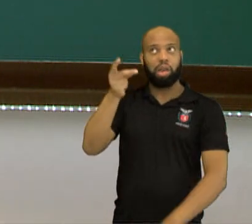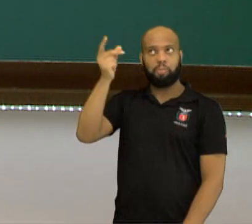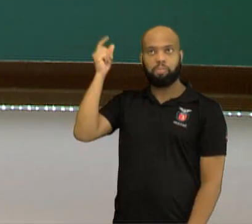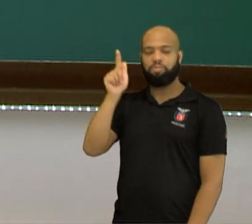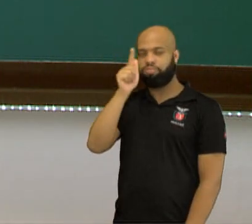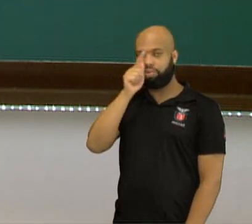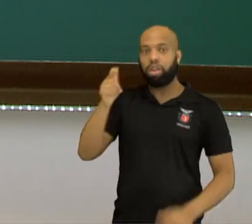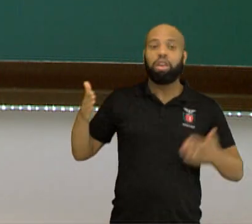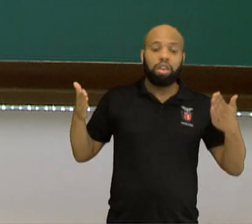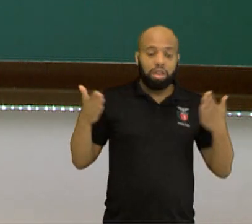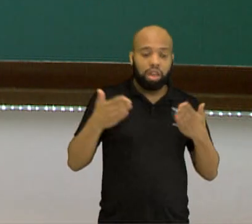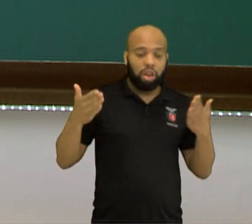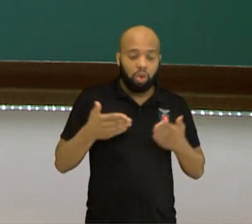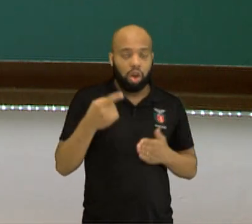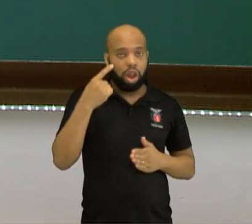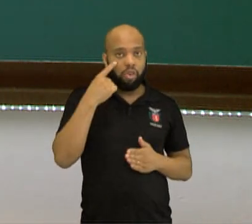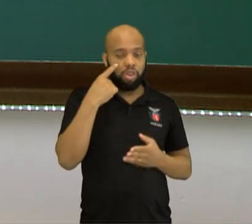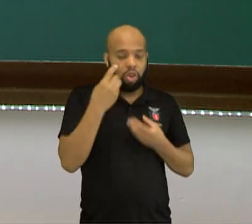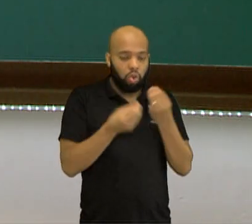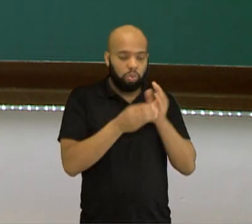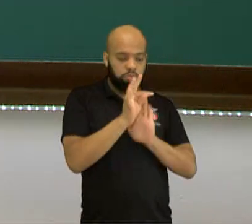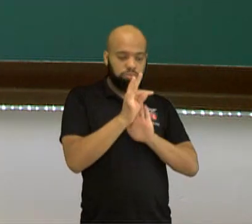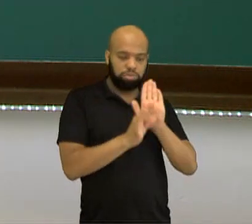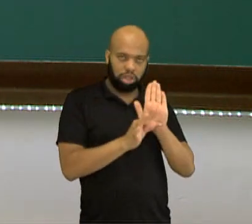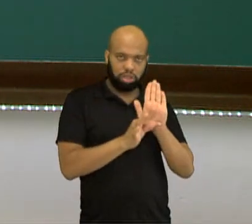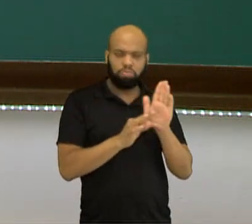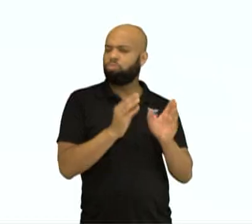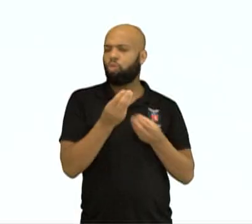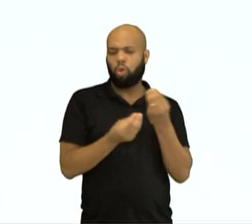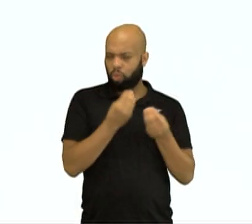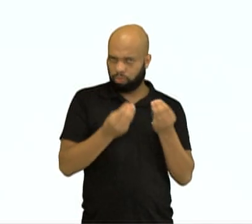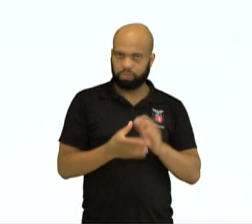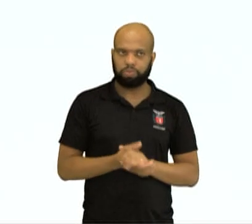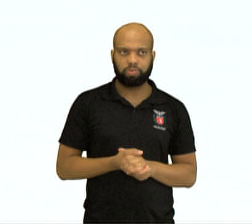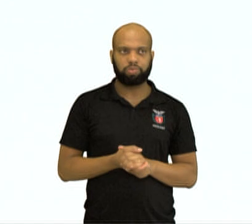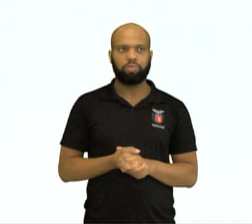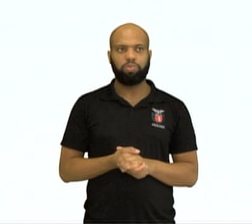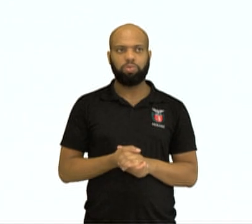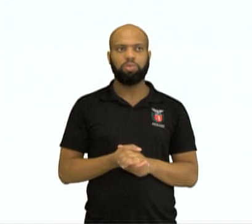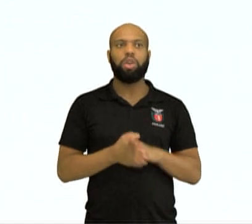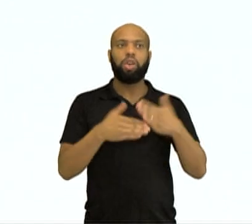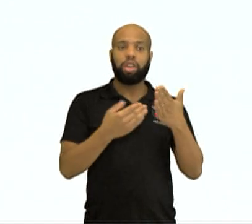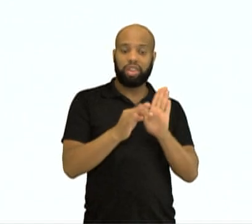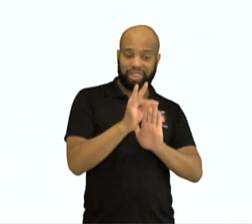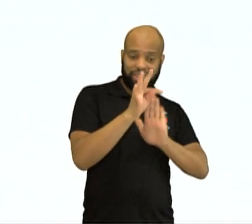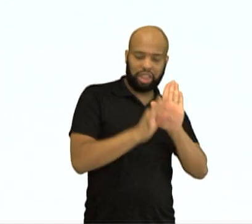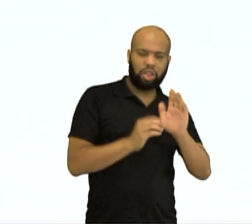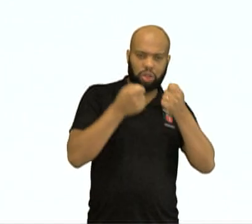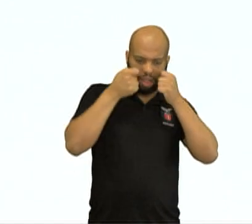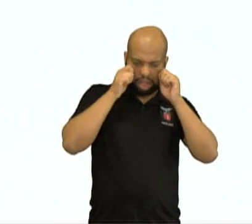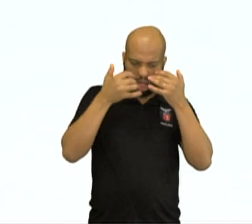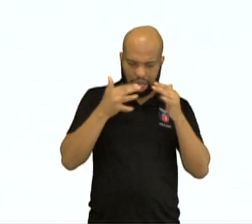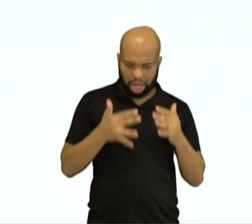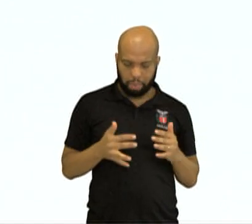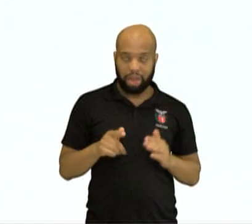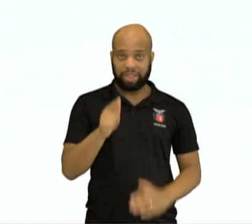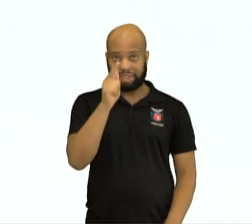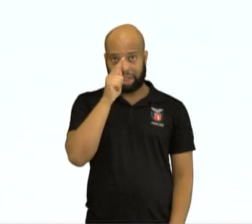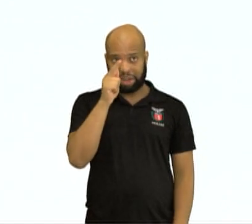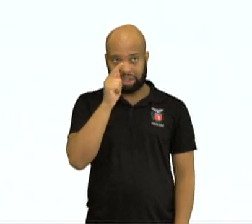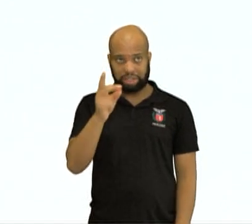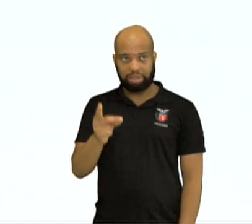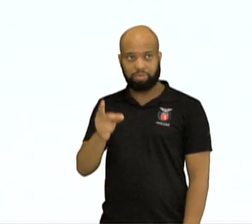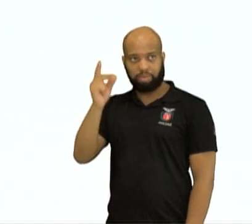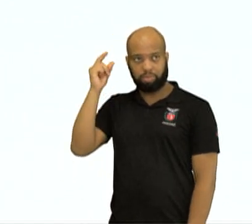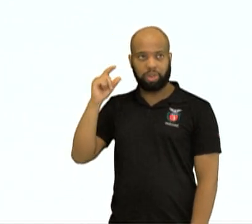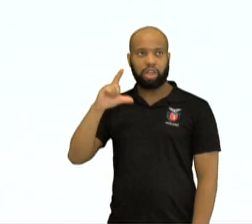então agora no texto, como era esse texto? O texto dramático na Grécia Antiga.